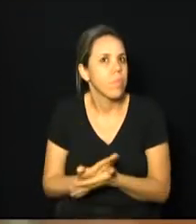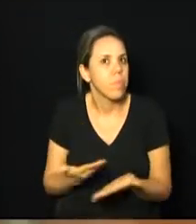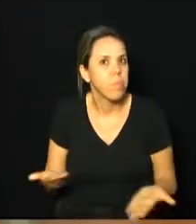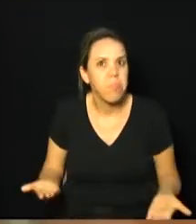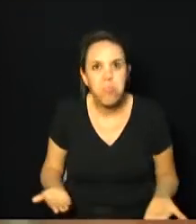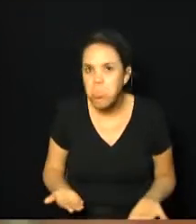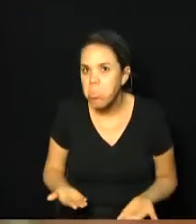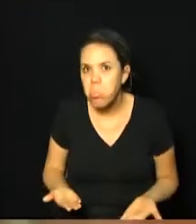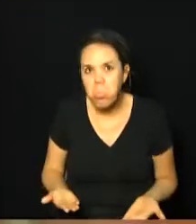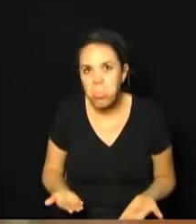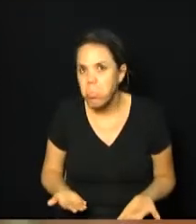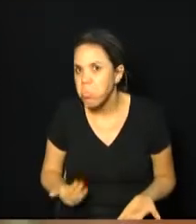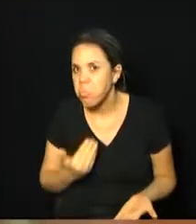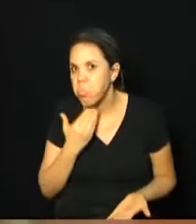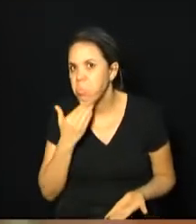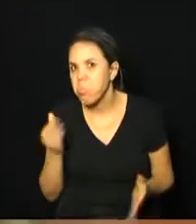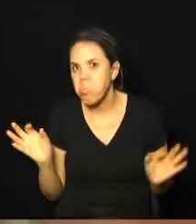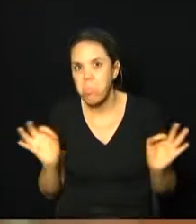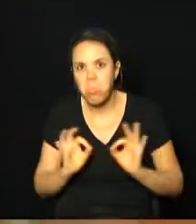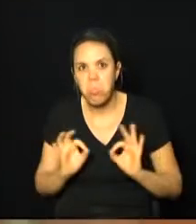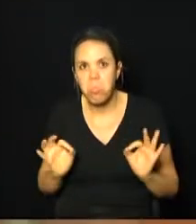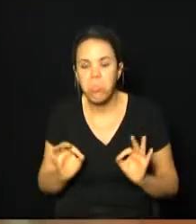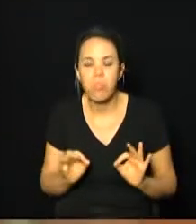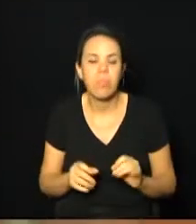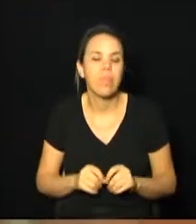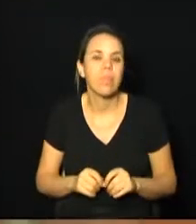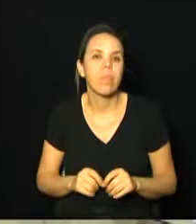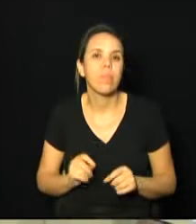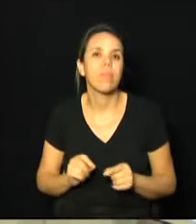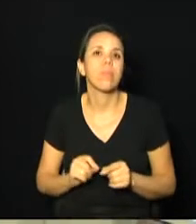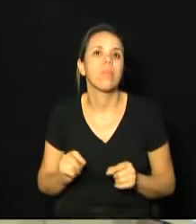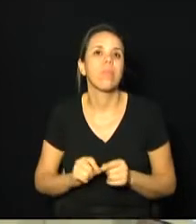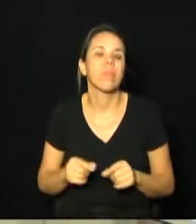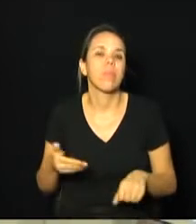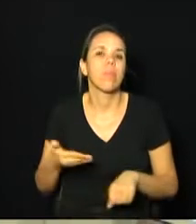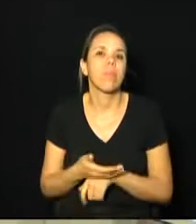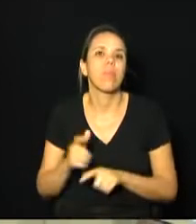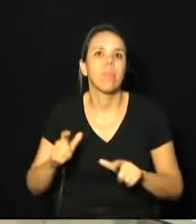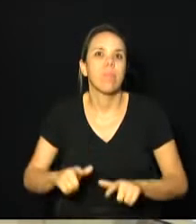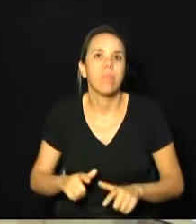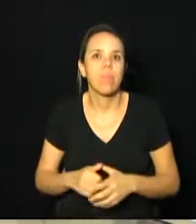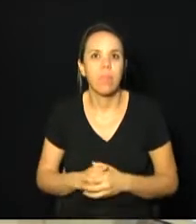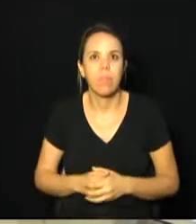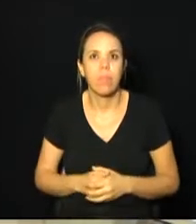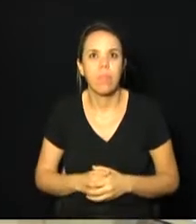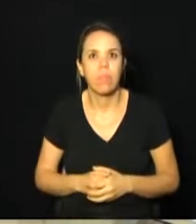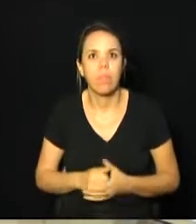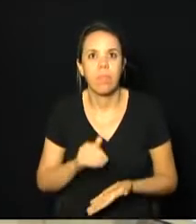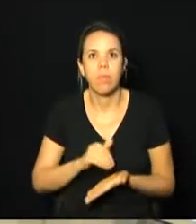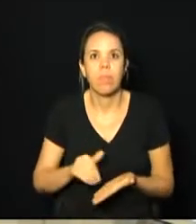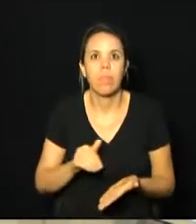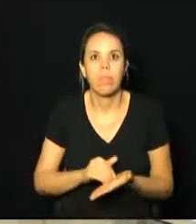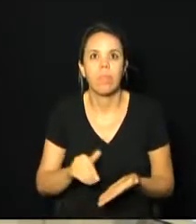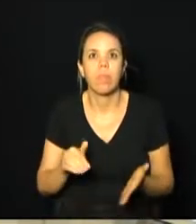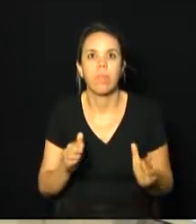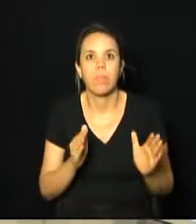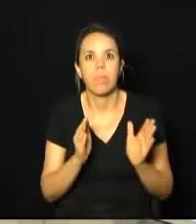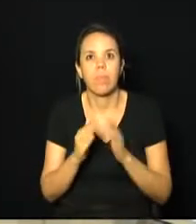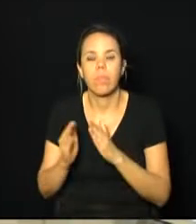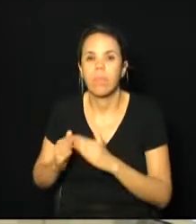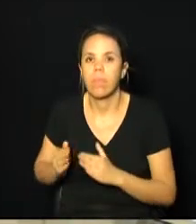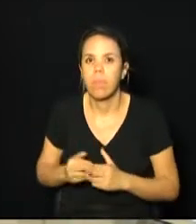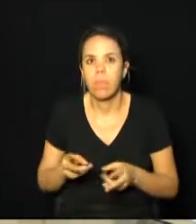hoje não foi feito nada. Quem fez a visita no local foi a habitação,